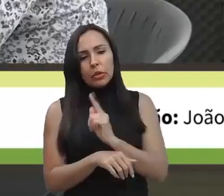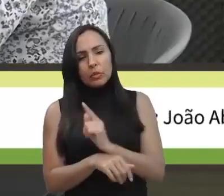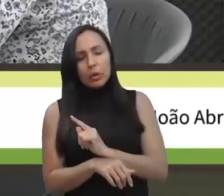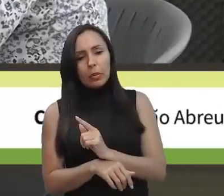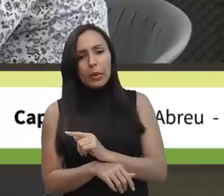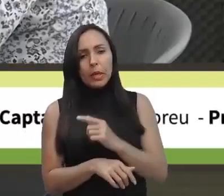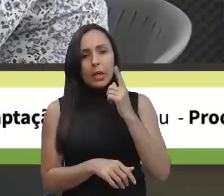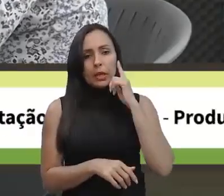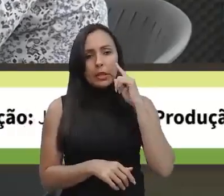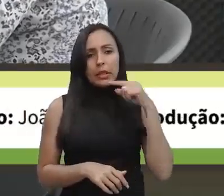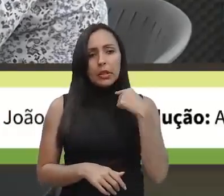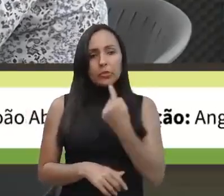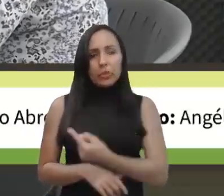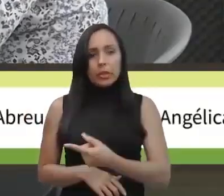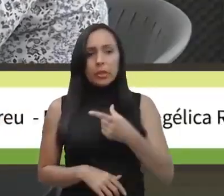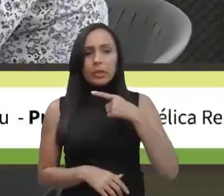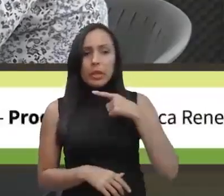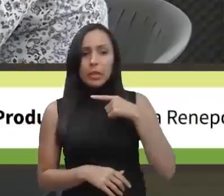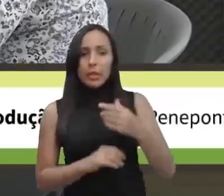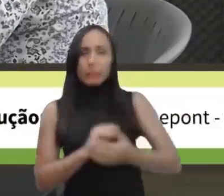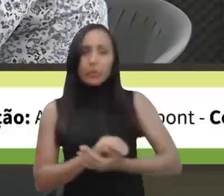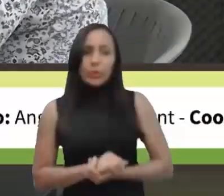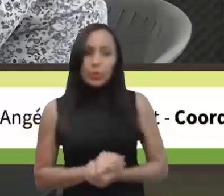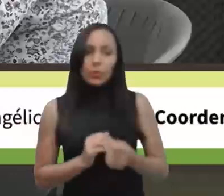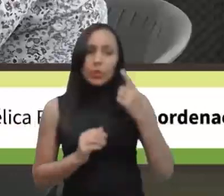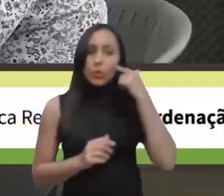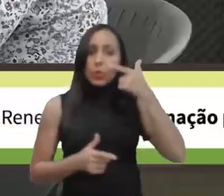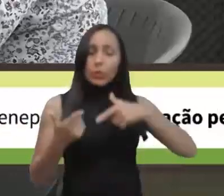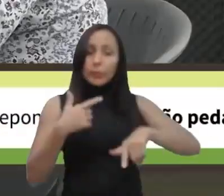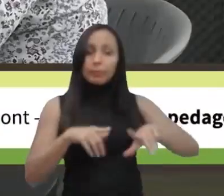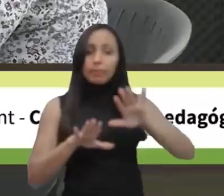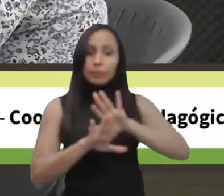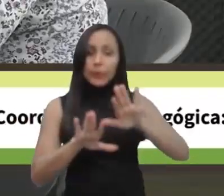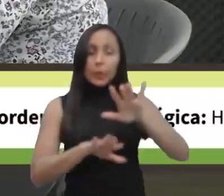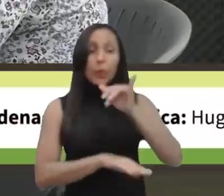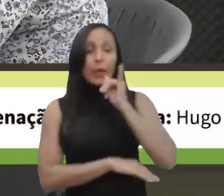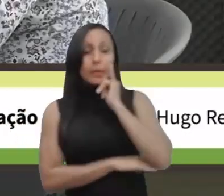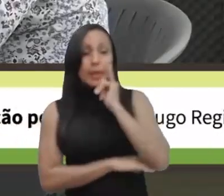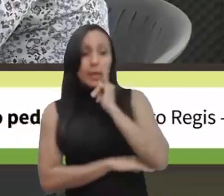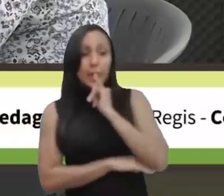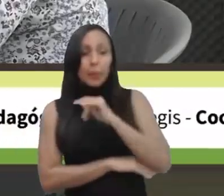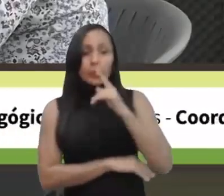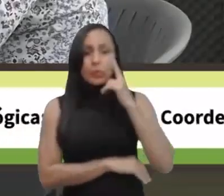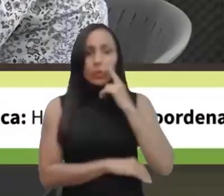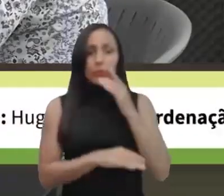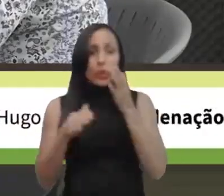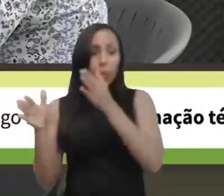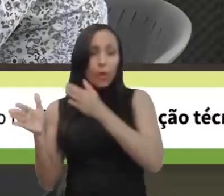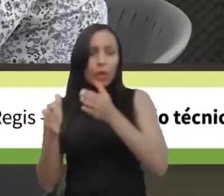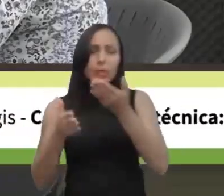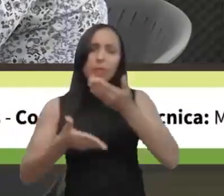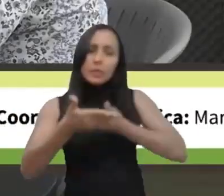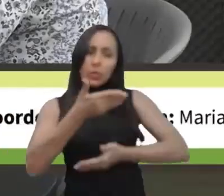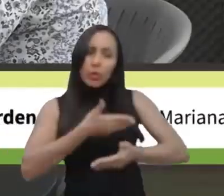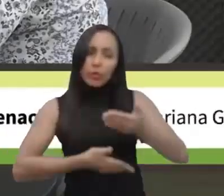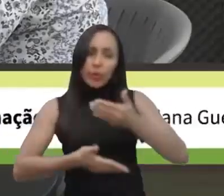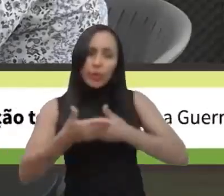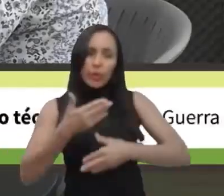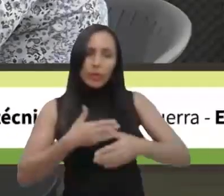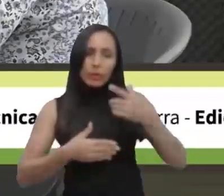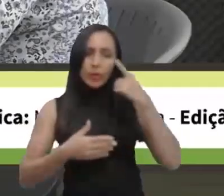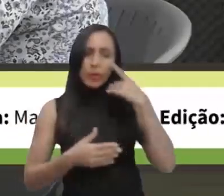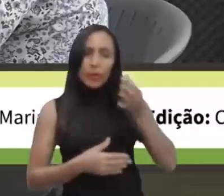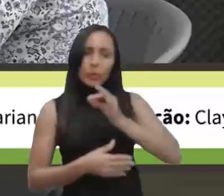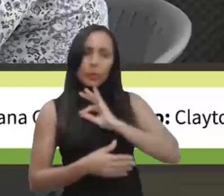tem a gente também conta com com outras por exemplo eh se houve um caso que envolveu a Patrulha escolar num escola a gente